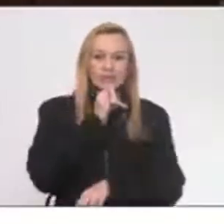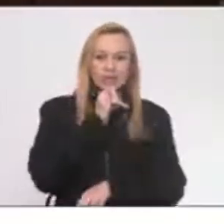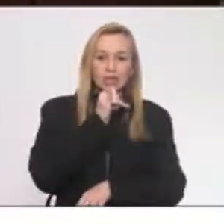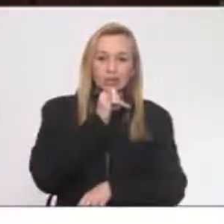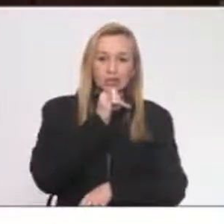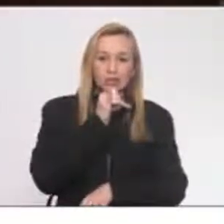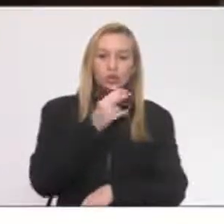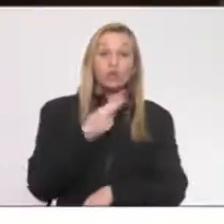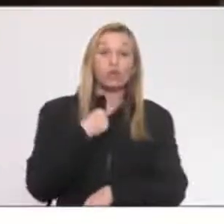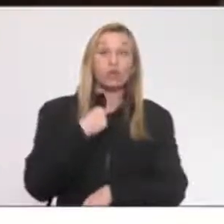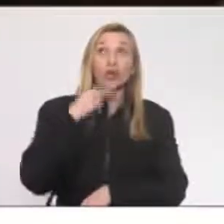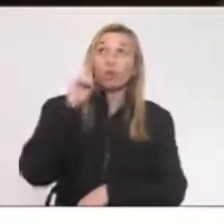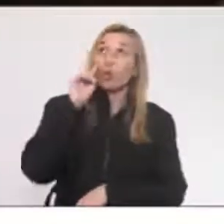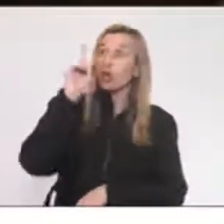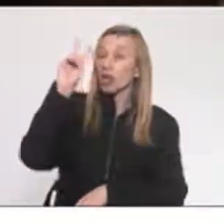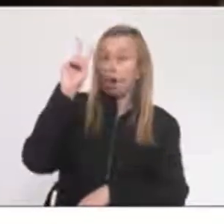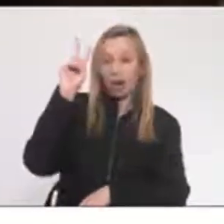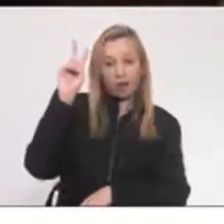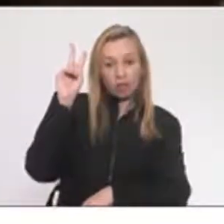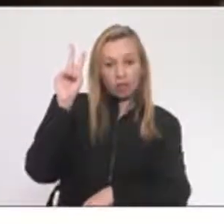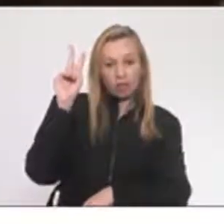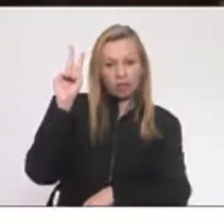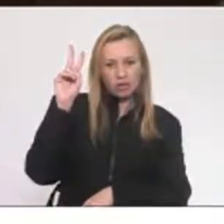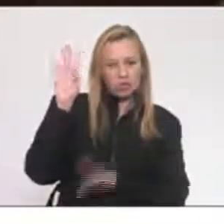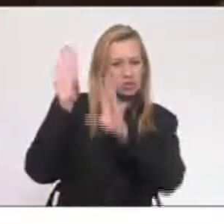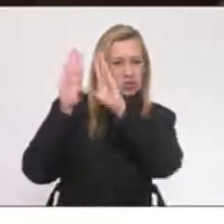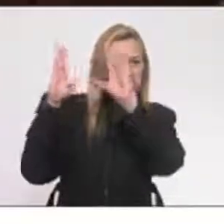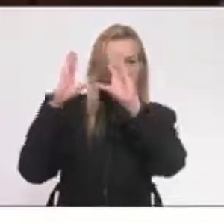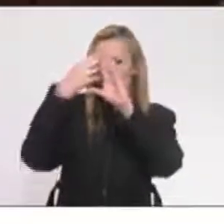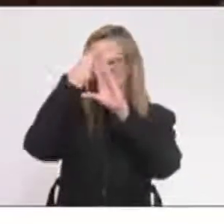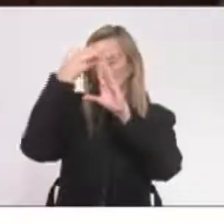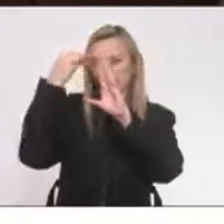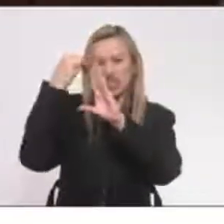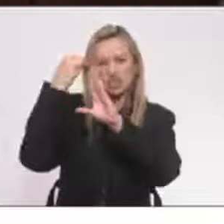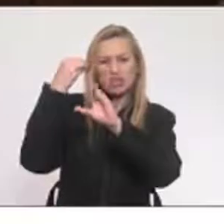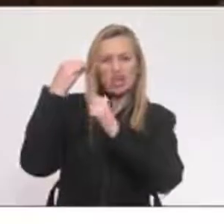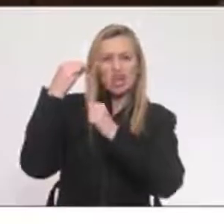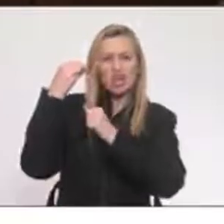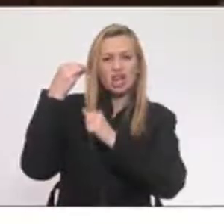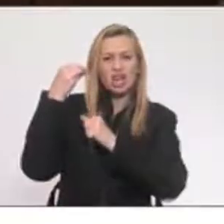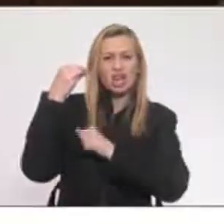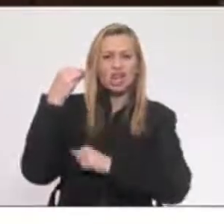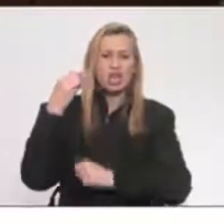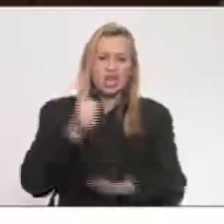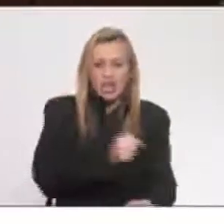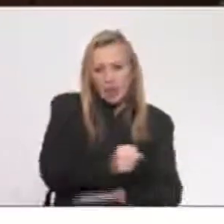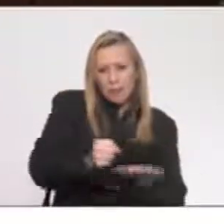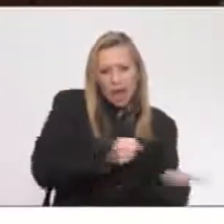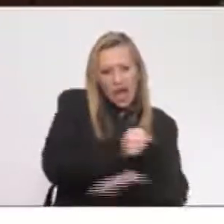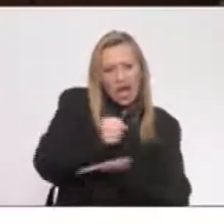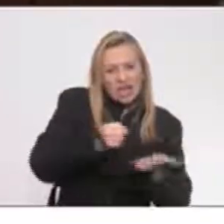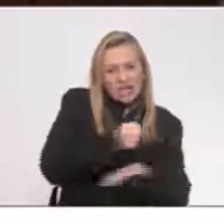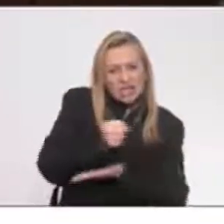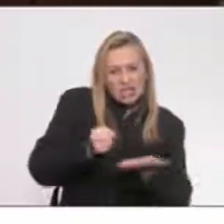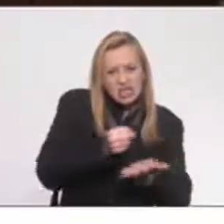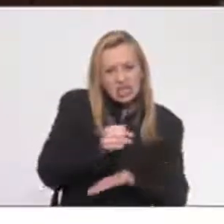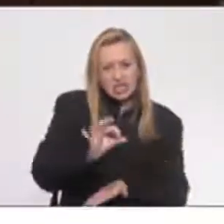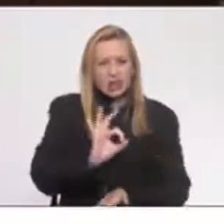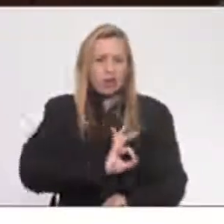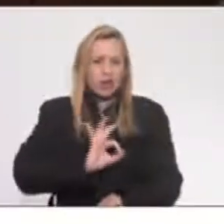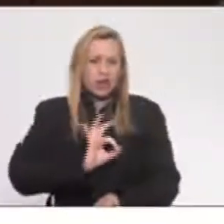não podemos olhar para cima e simplesmente esquecer que na base da pirâmide da polícia militar